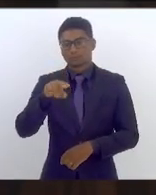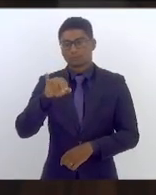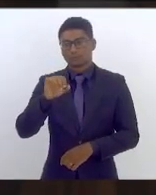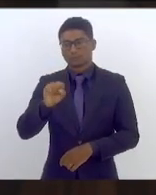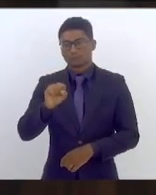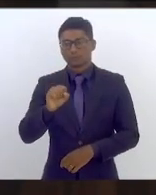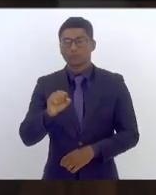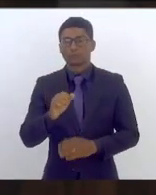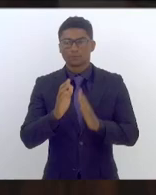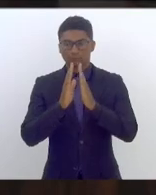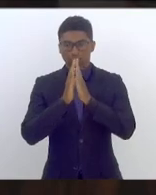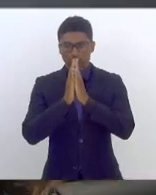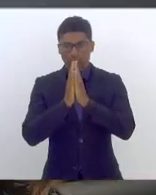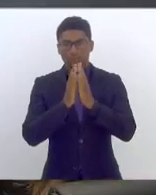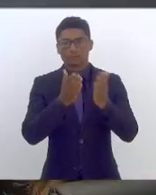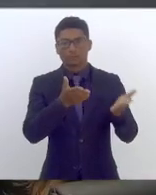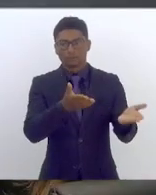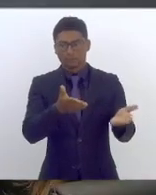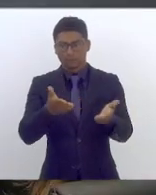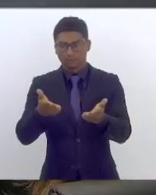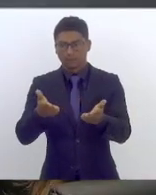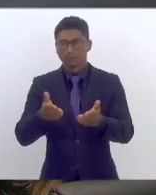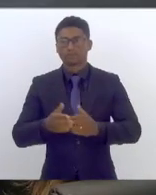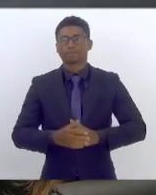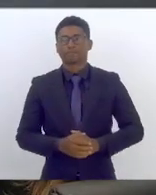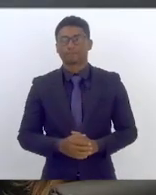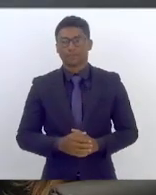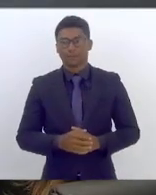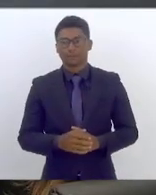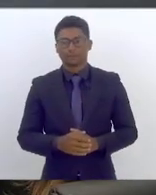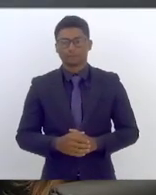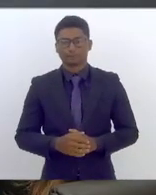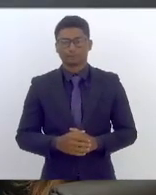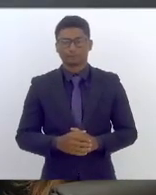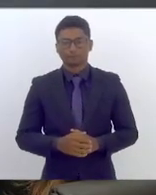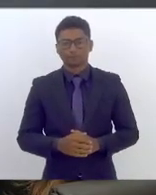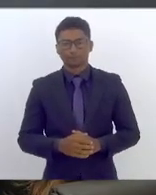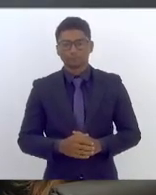Ferreira por favor vai fazer uma saudação ao nosso